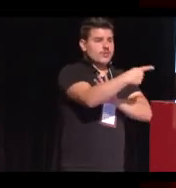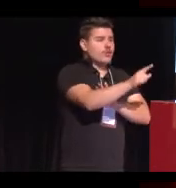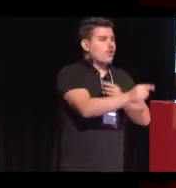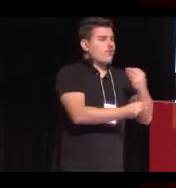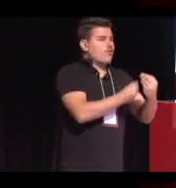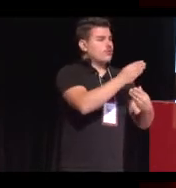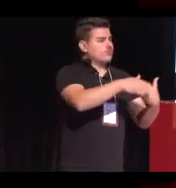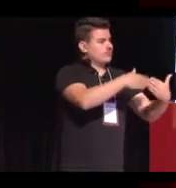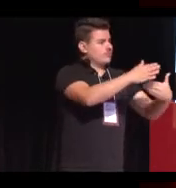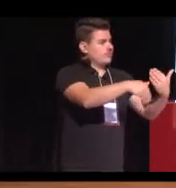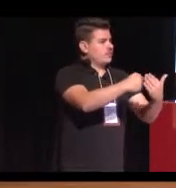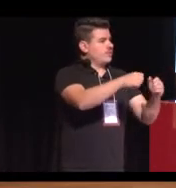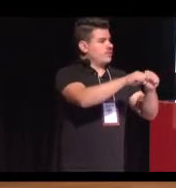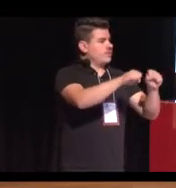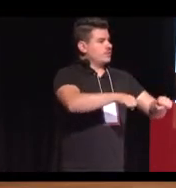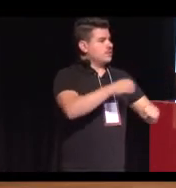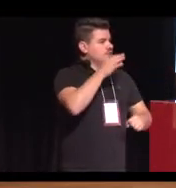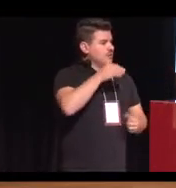funcionava aquele serviço.